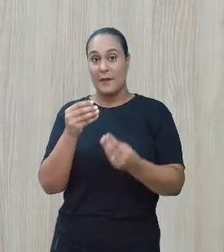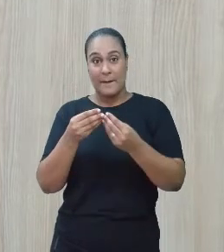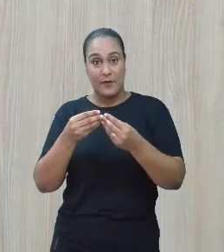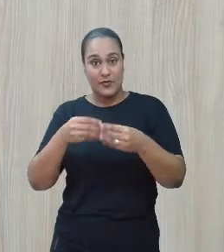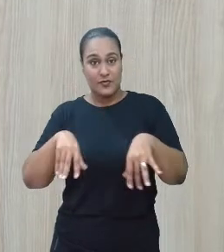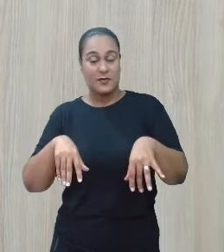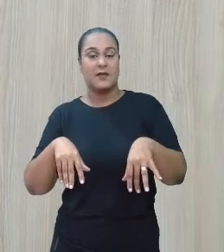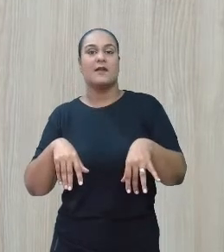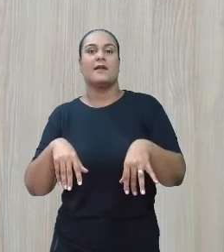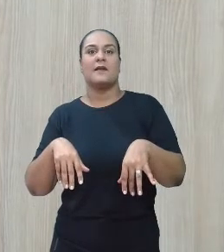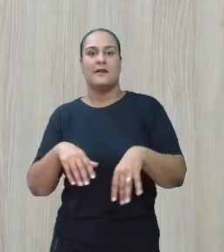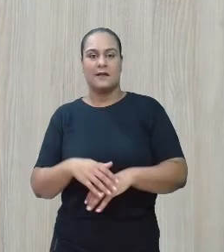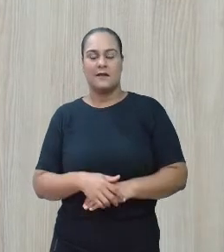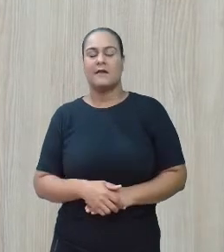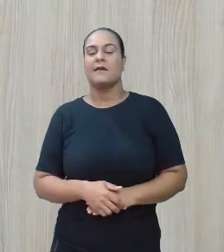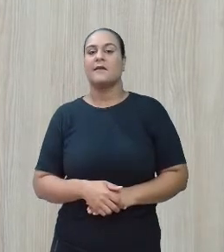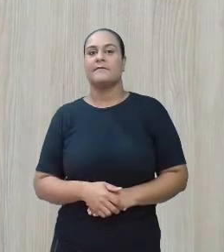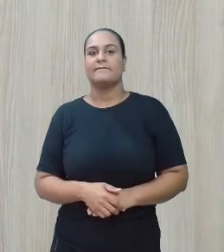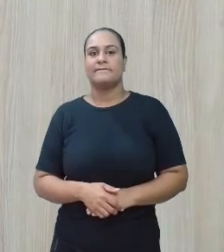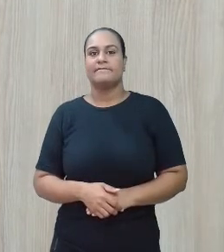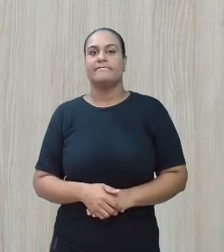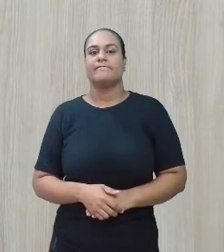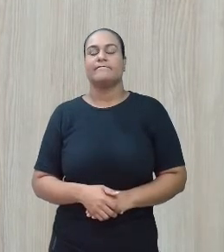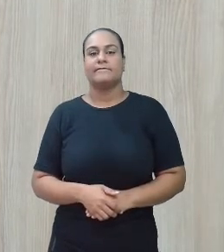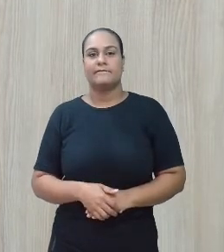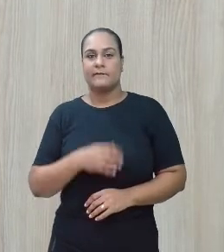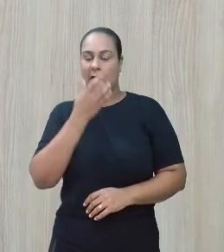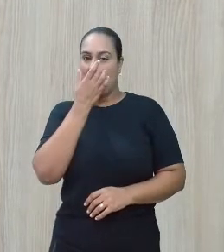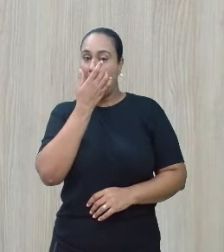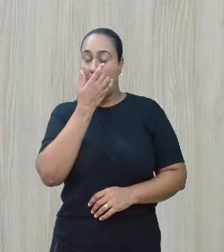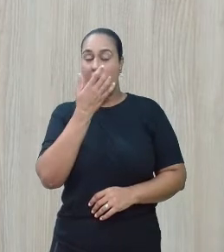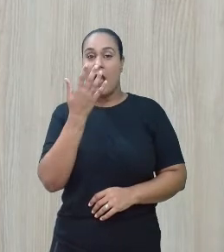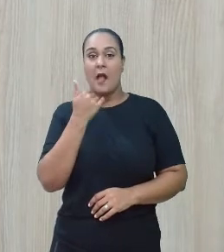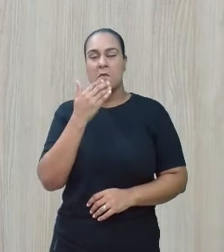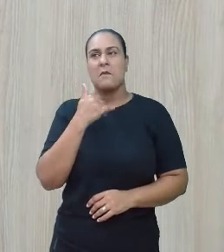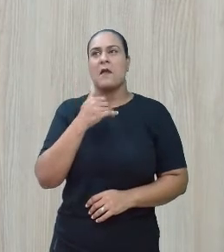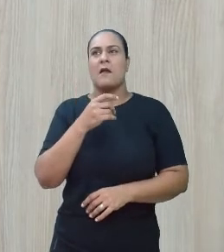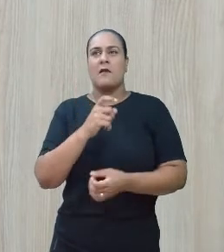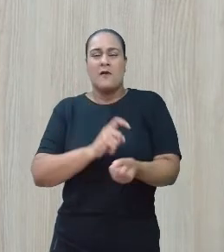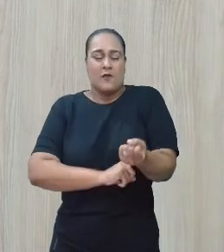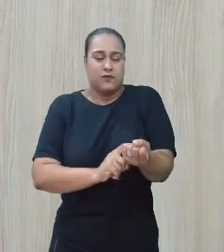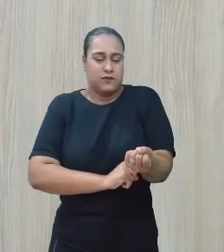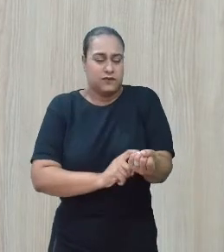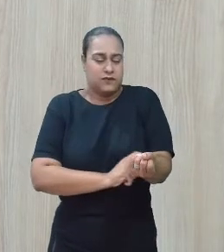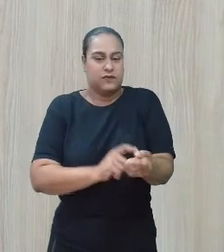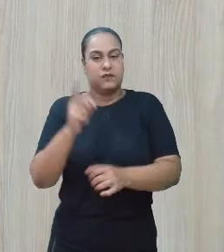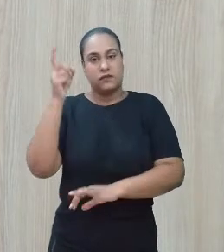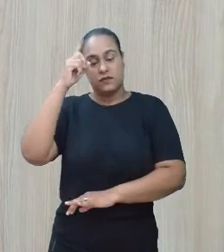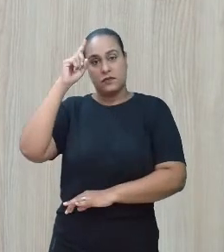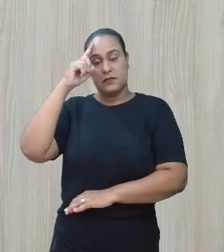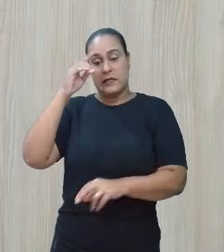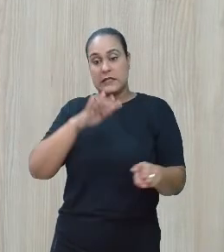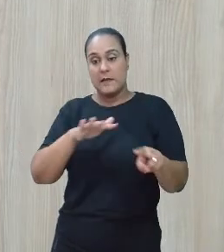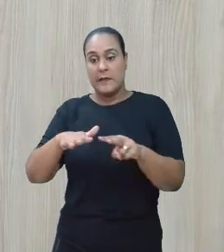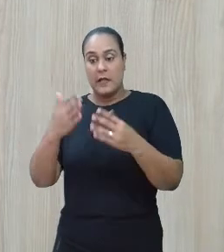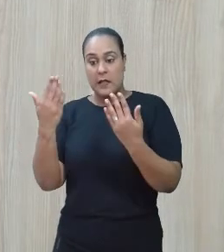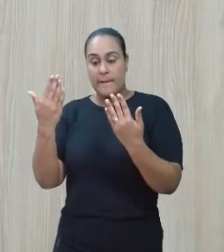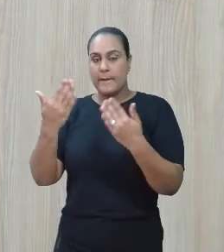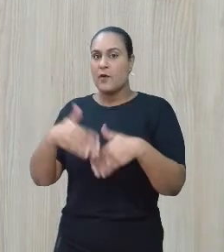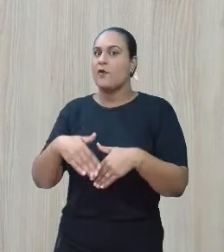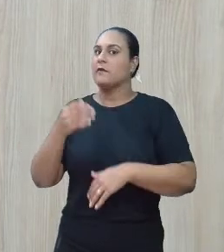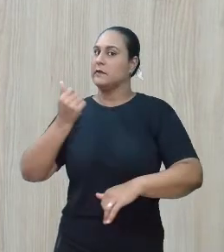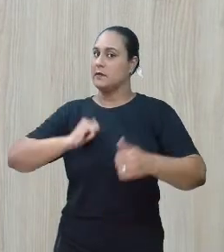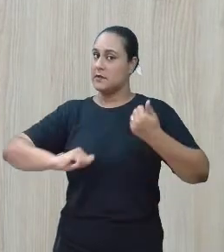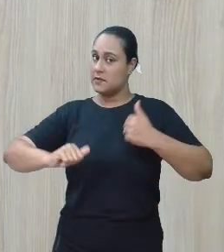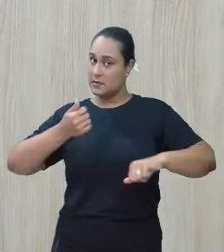causa essa enxaqueca. Às vezes você trabalha muito, o estresse do dia a dia, às vezes semana de prova, a ansiedade também causa